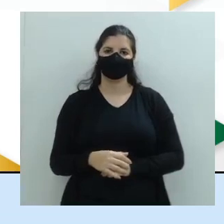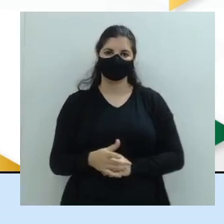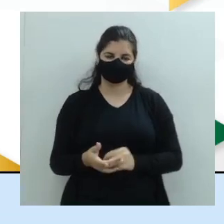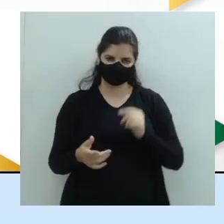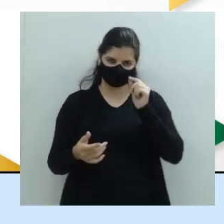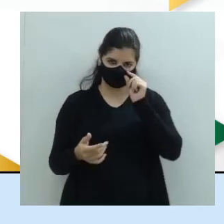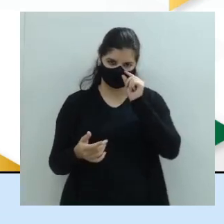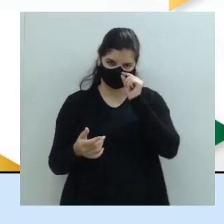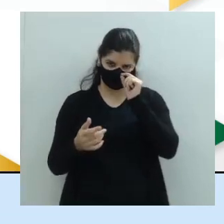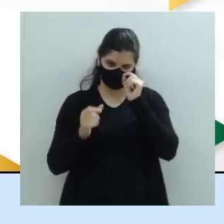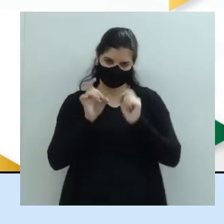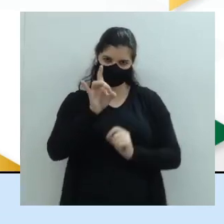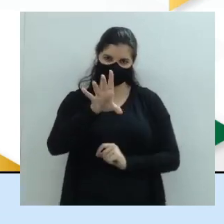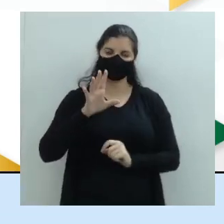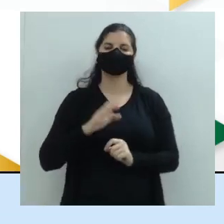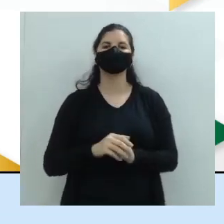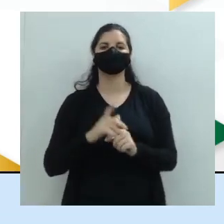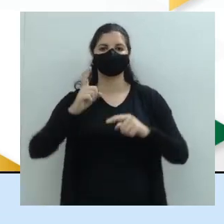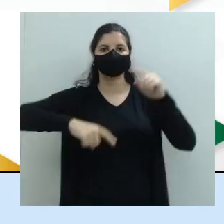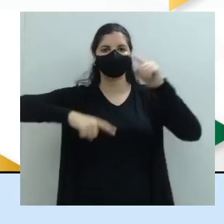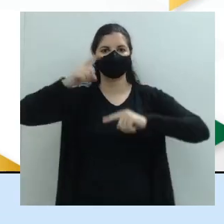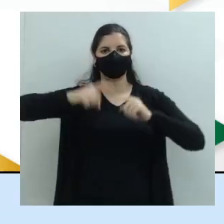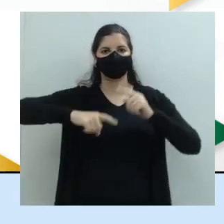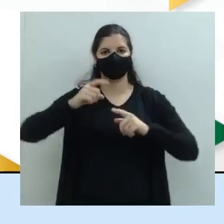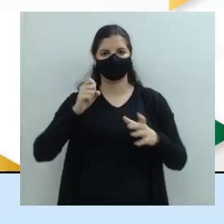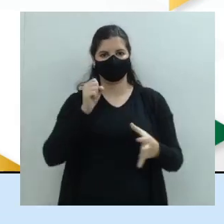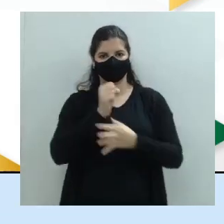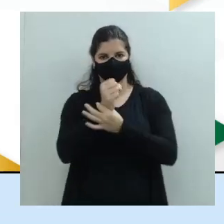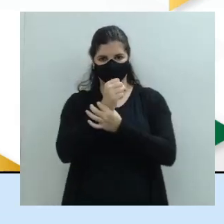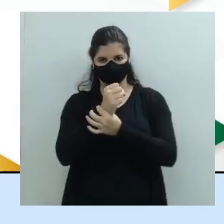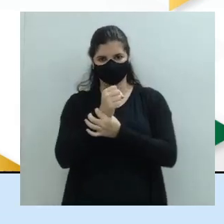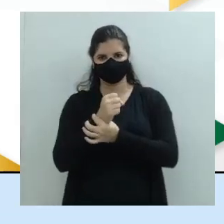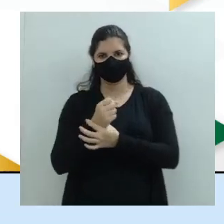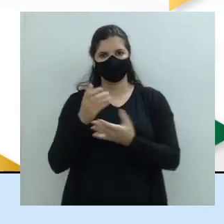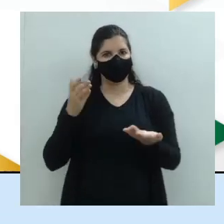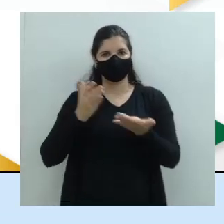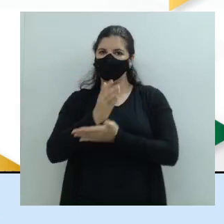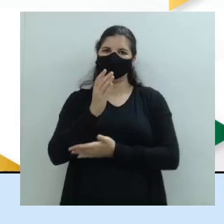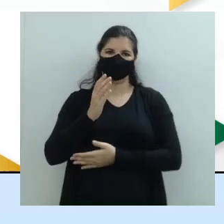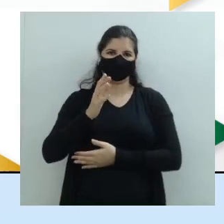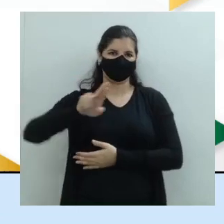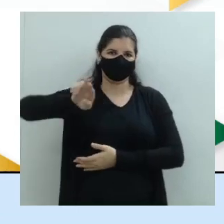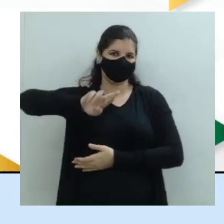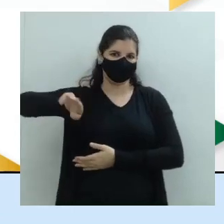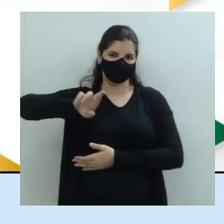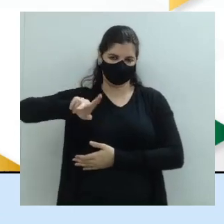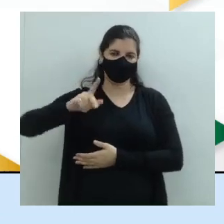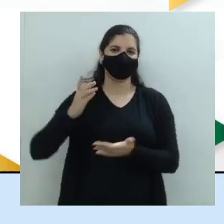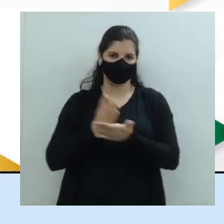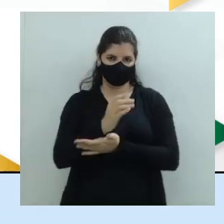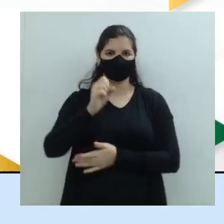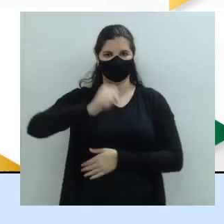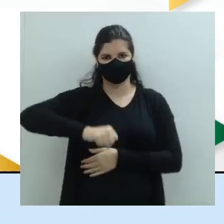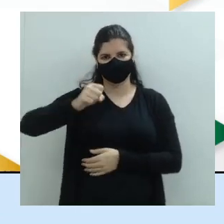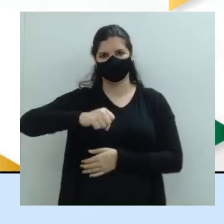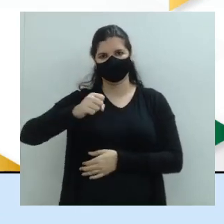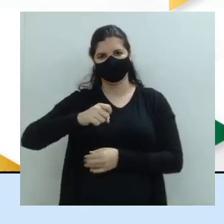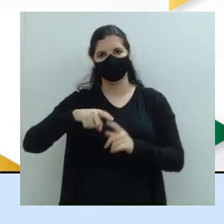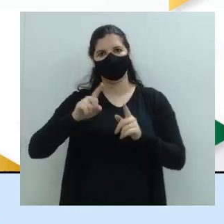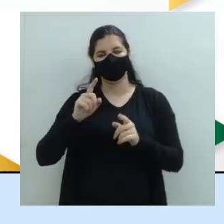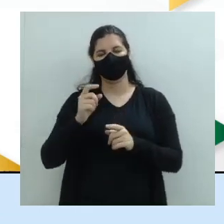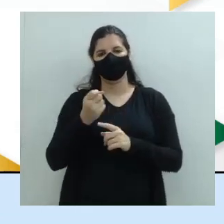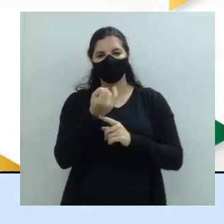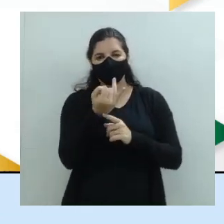quer dizer que os materiais isolantes não passem carga elétrica. Passa sim, mas numa